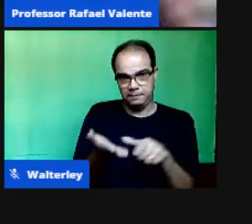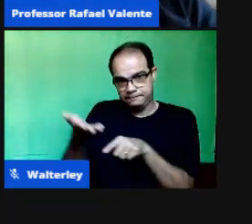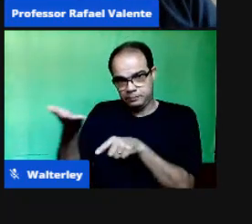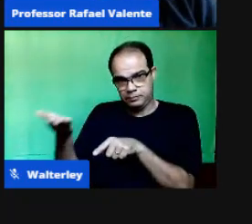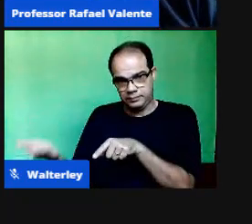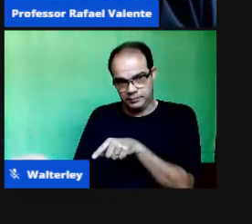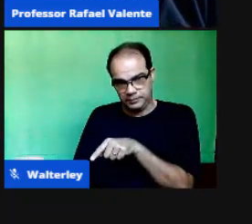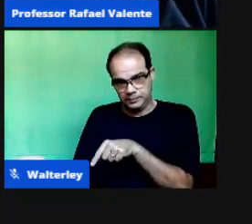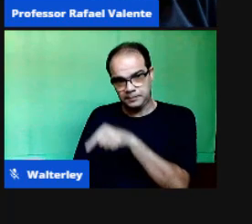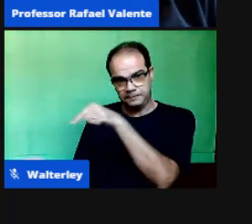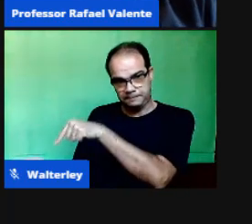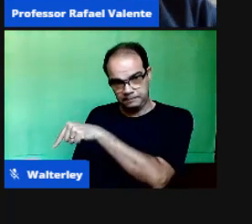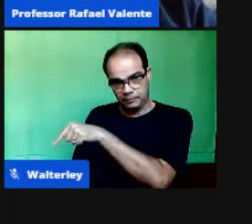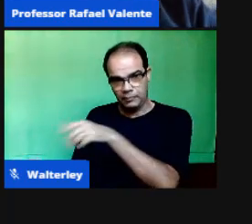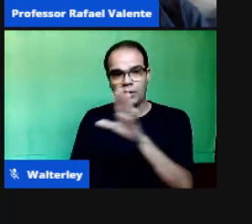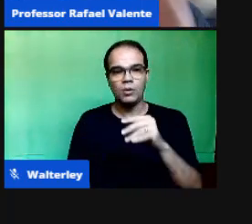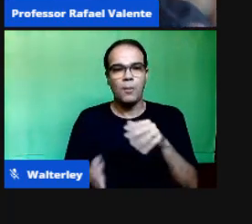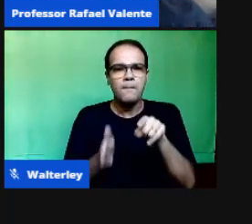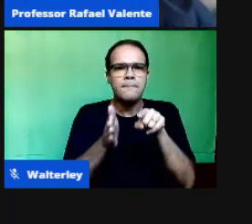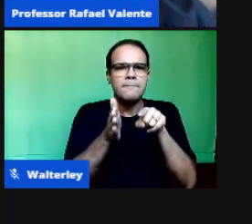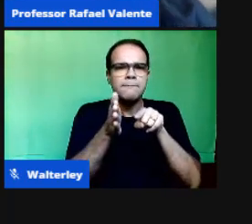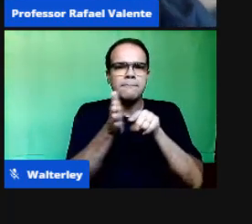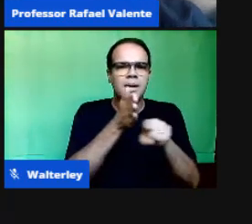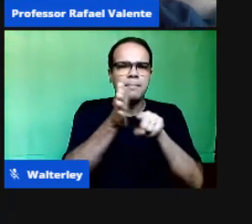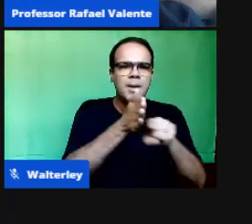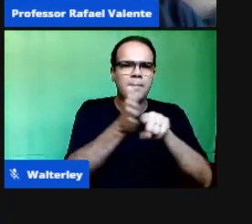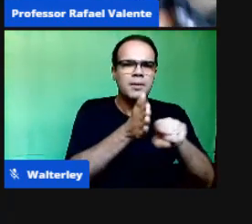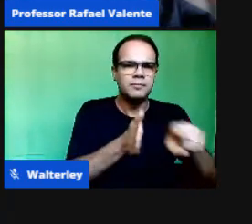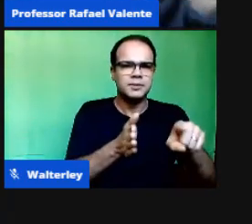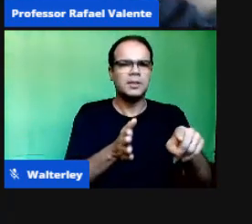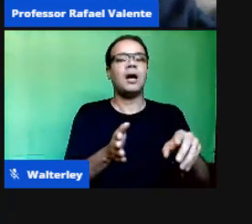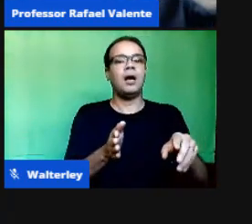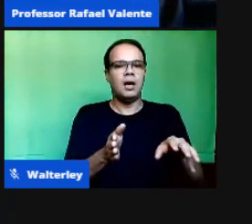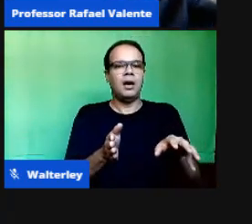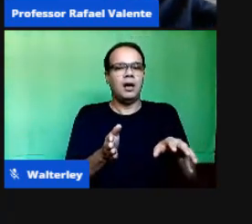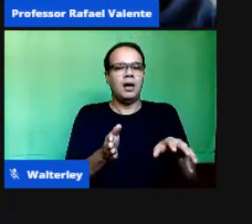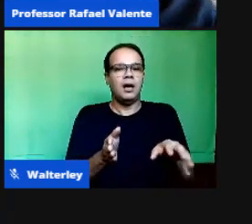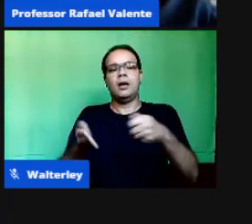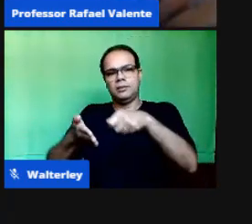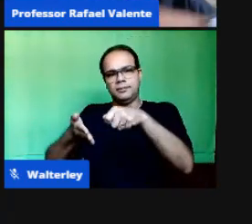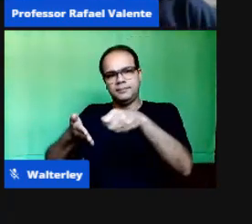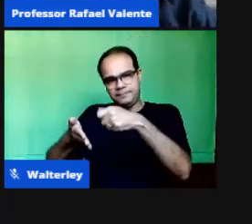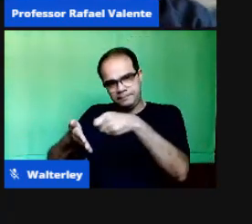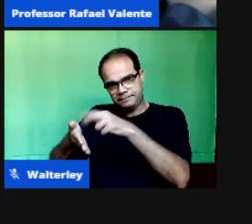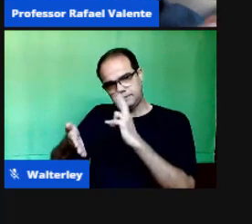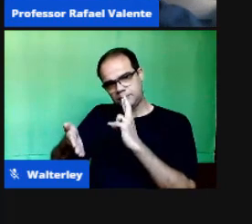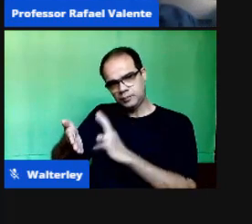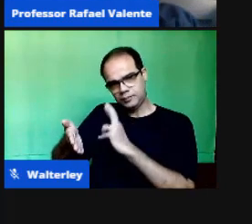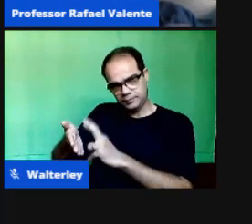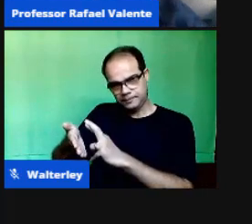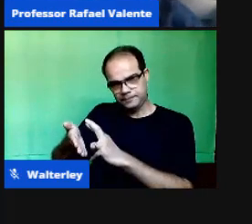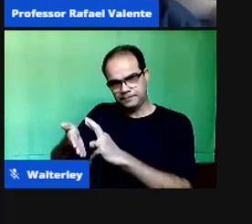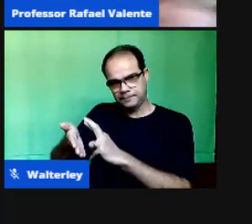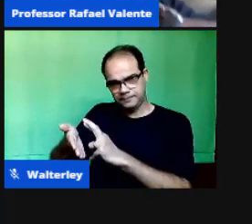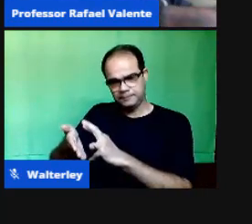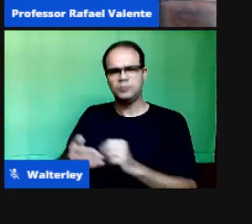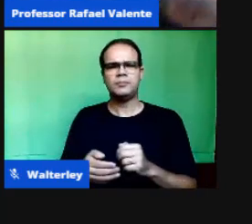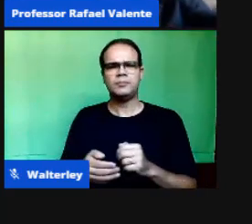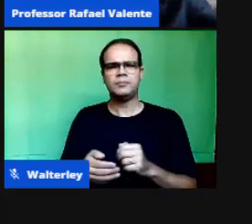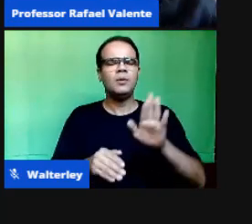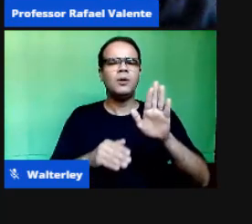ao que eu for cutucando você. Primeiro ponto. A gente ouve, né, muito sobre a questão das